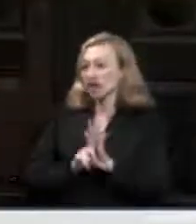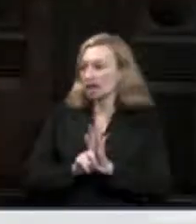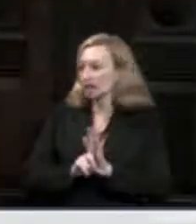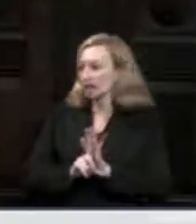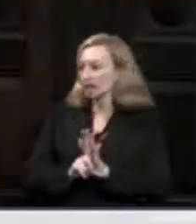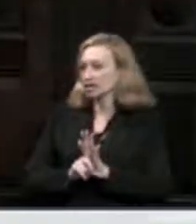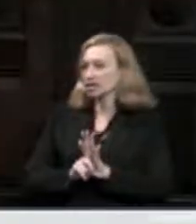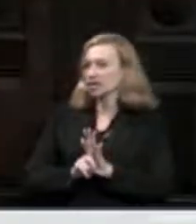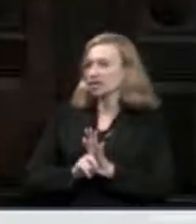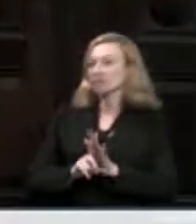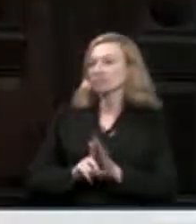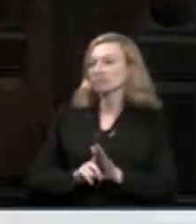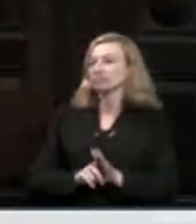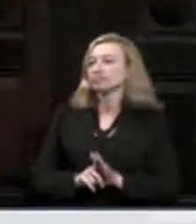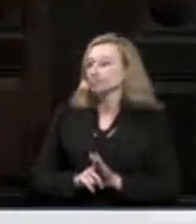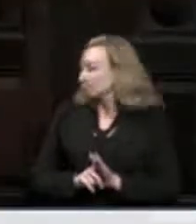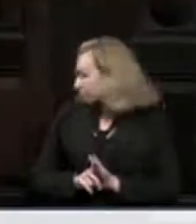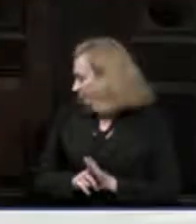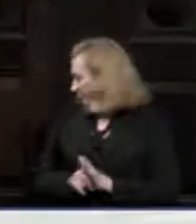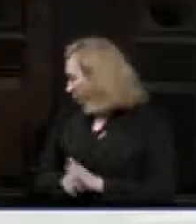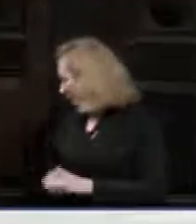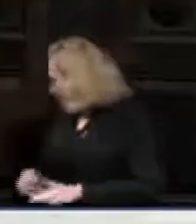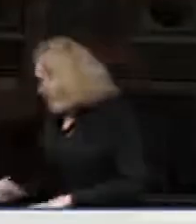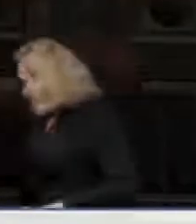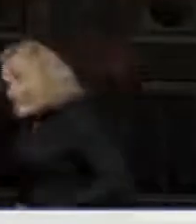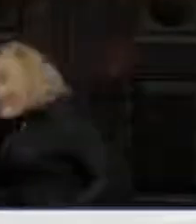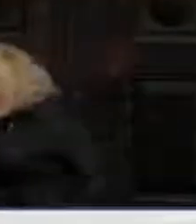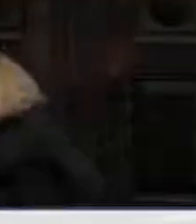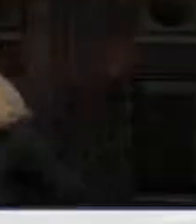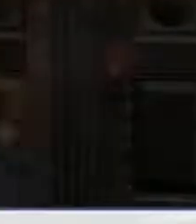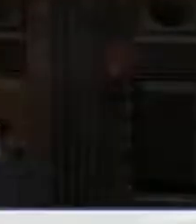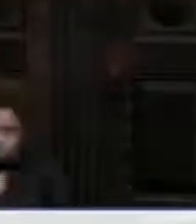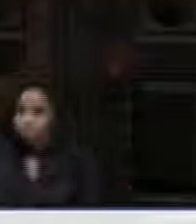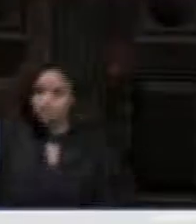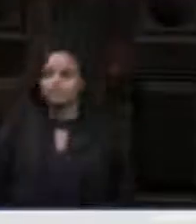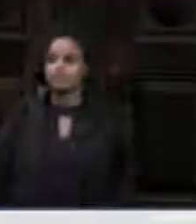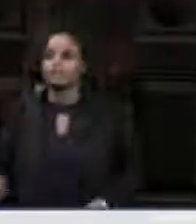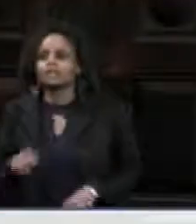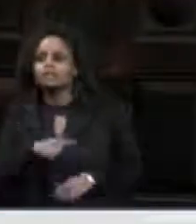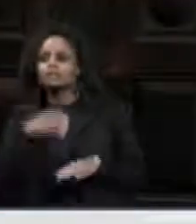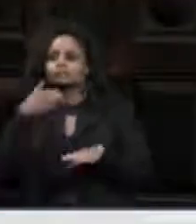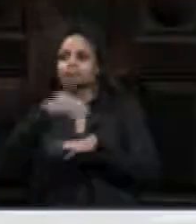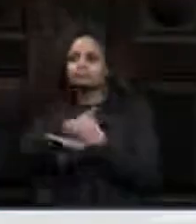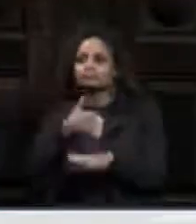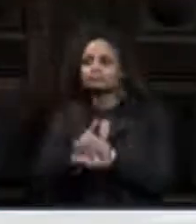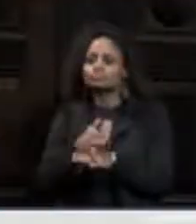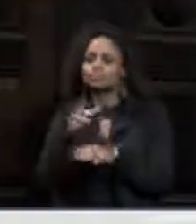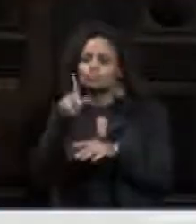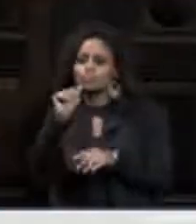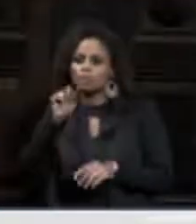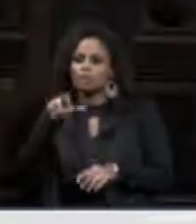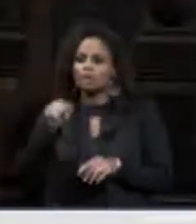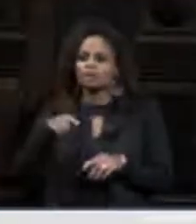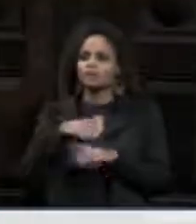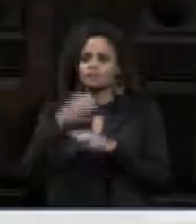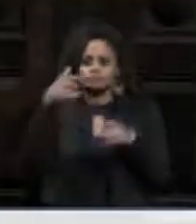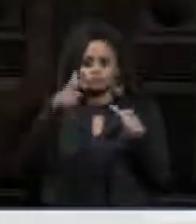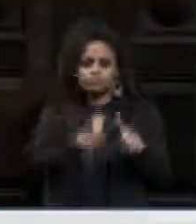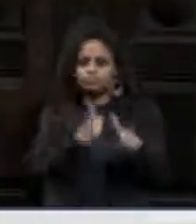prevê a inclusão no parque da área do Campo de Dunas do Peró e da área do Mangue de Pedra,